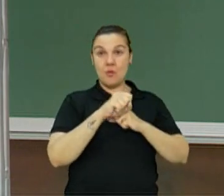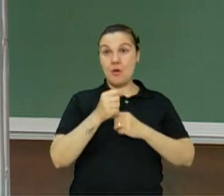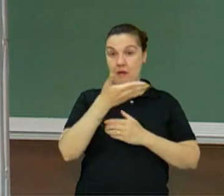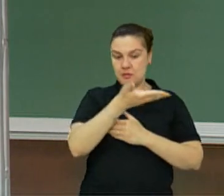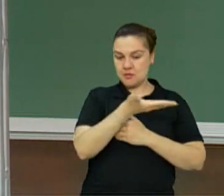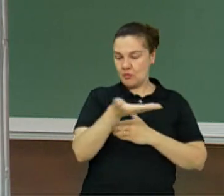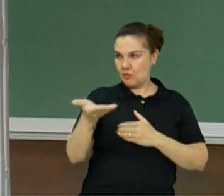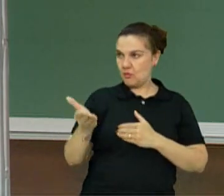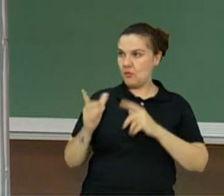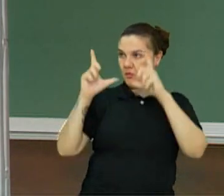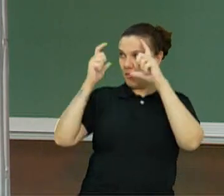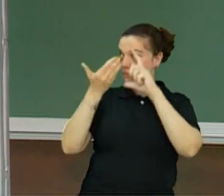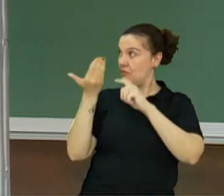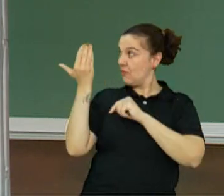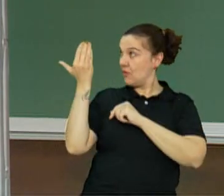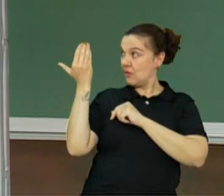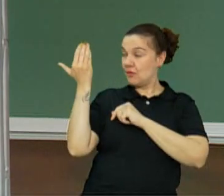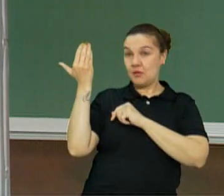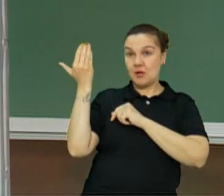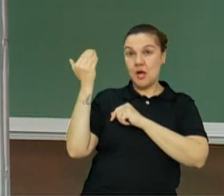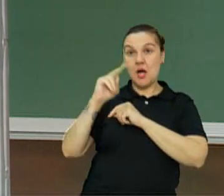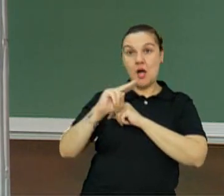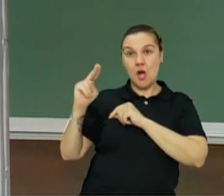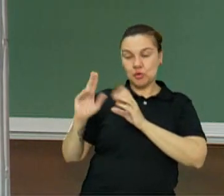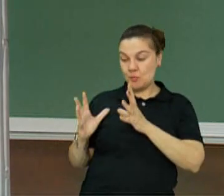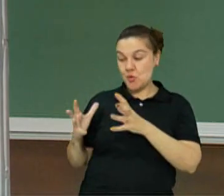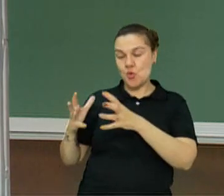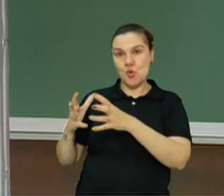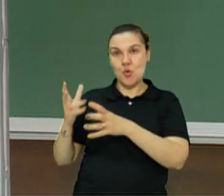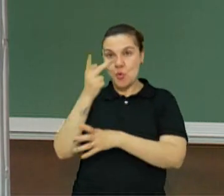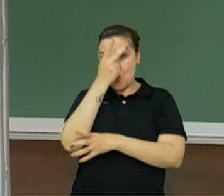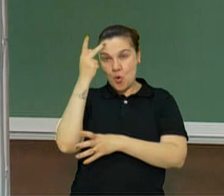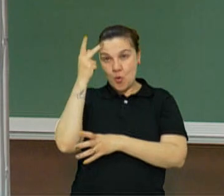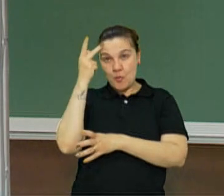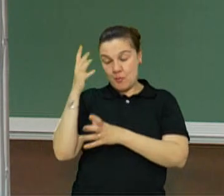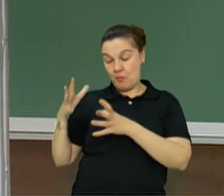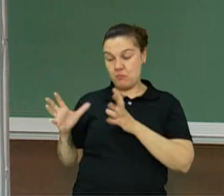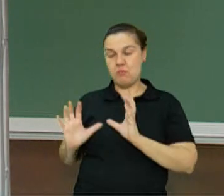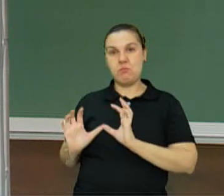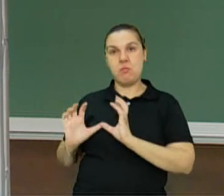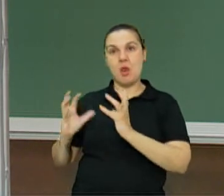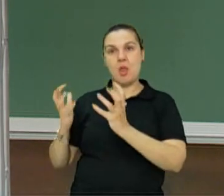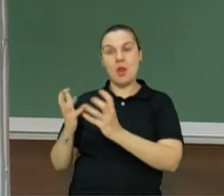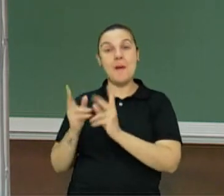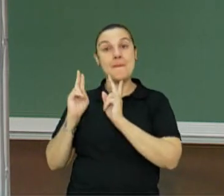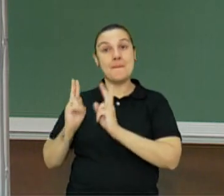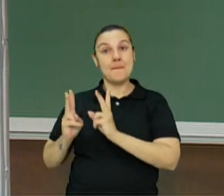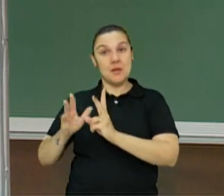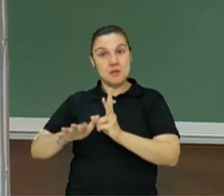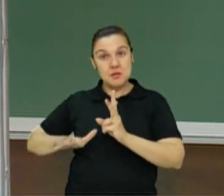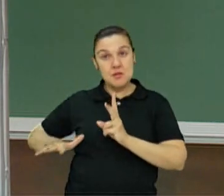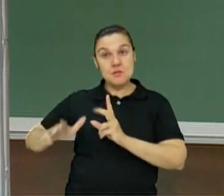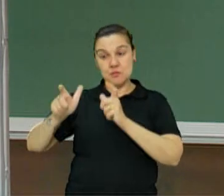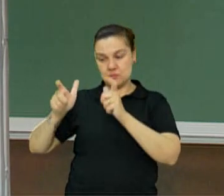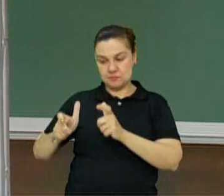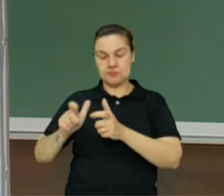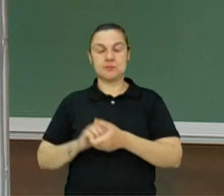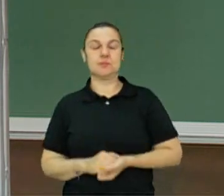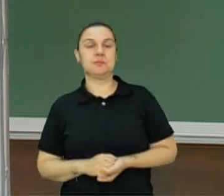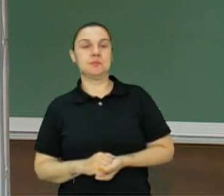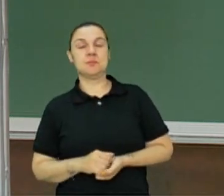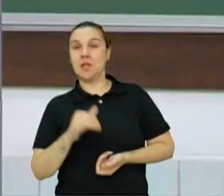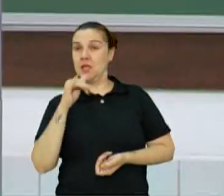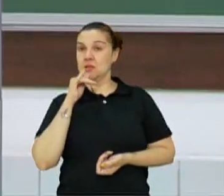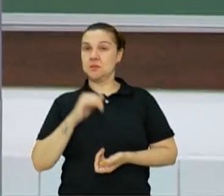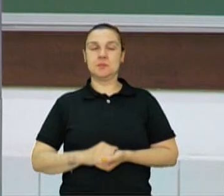população, como a imagem está mostrando aqui, é o nome dado a um conjunto de pessoas que pertencem a um determinado local.